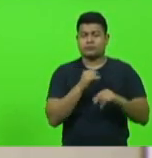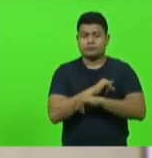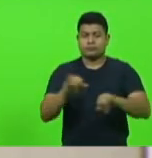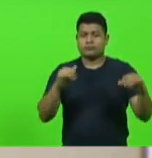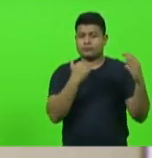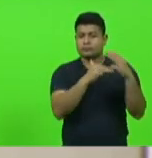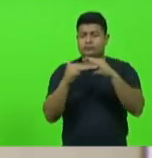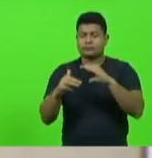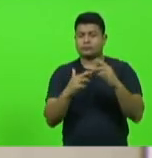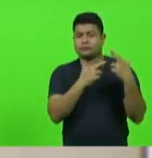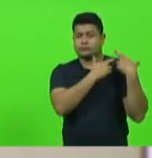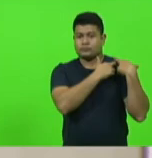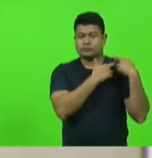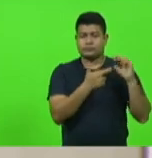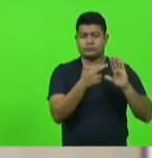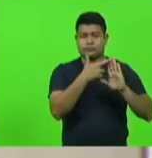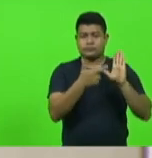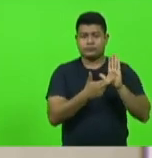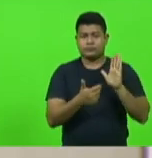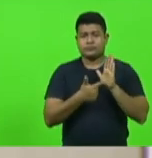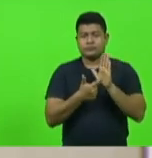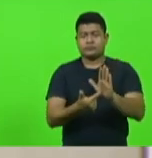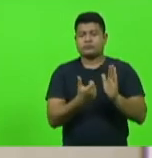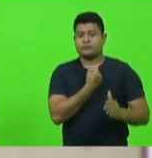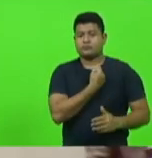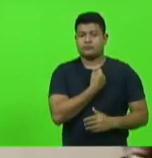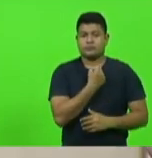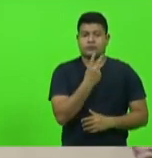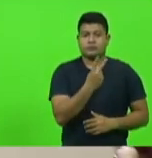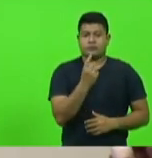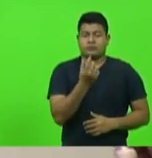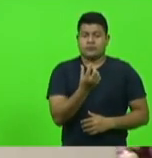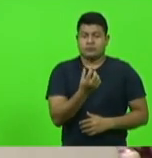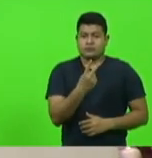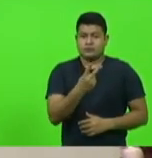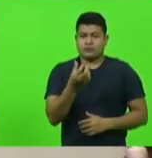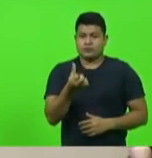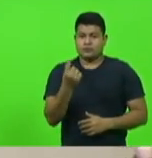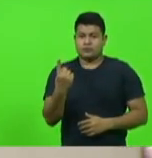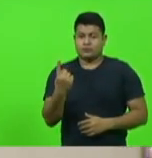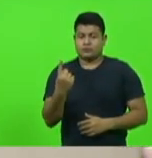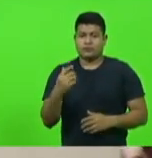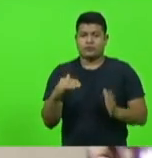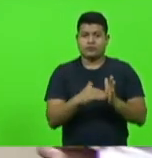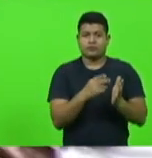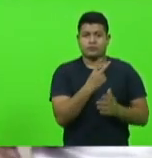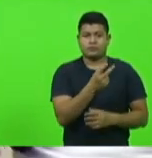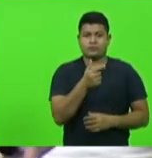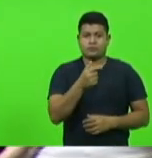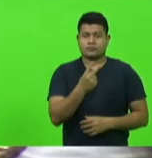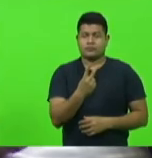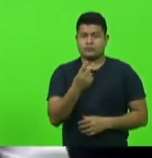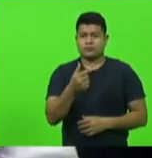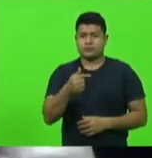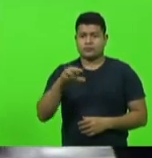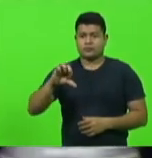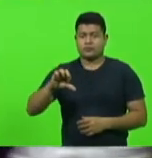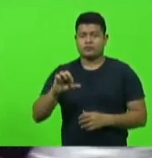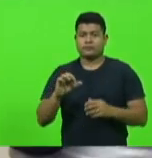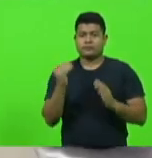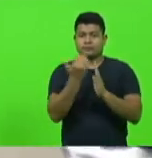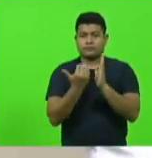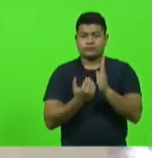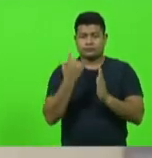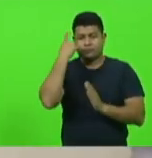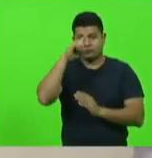regimento interno, as seguintes indicações. Indicações 2261 a 2279. Fim da ordem do dia, passamos